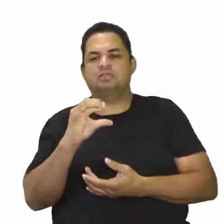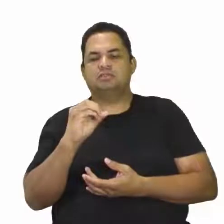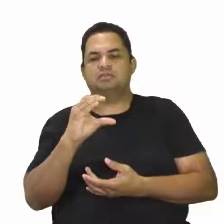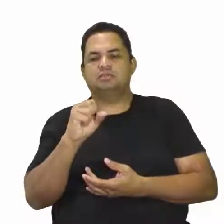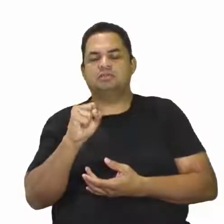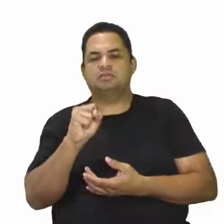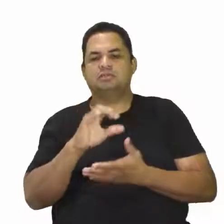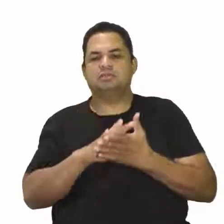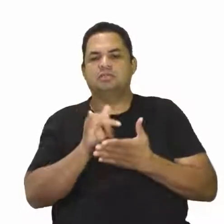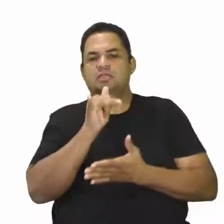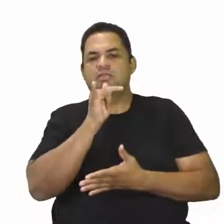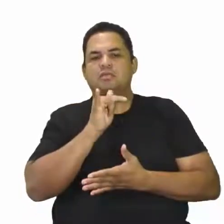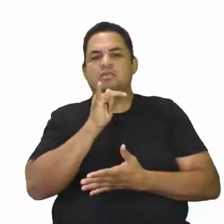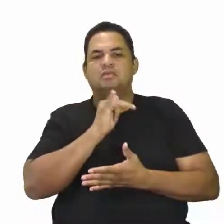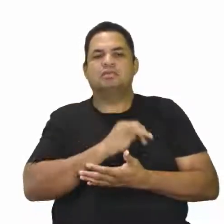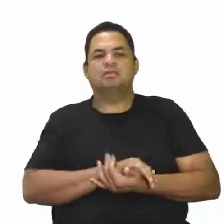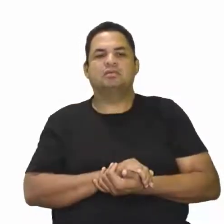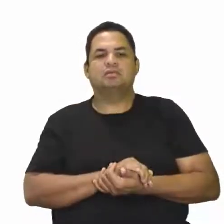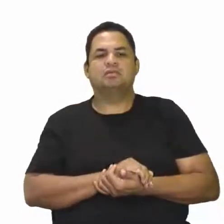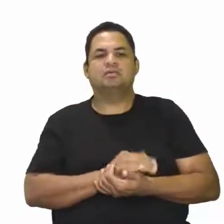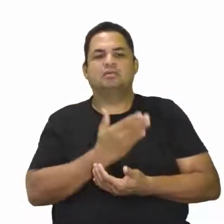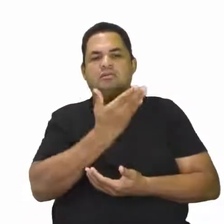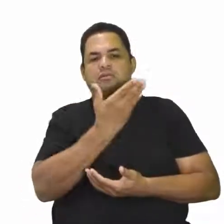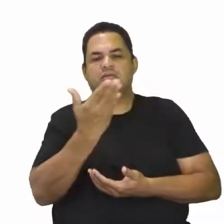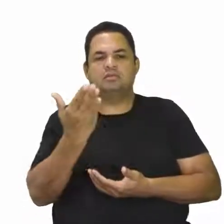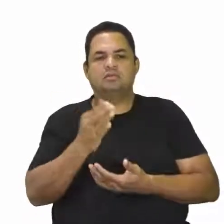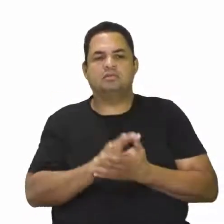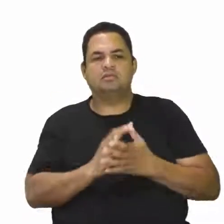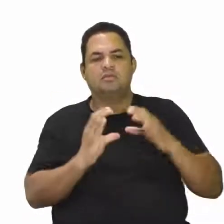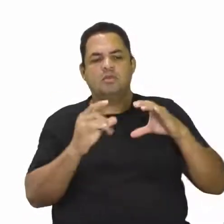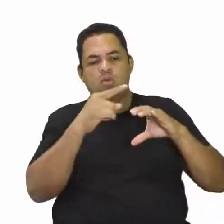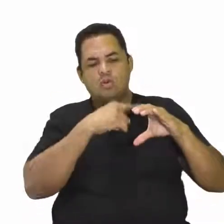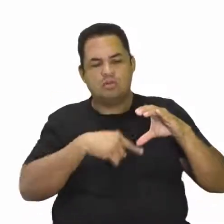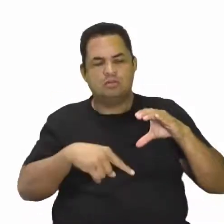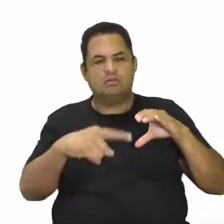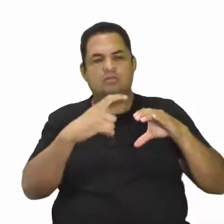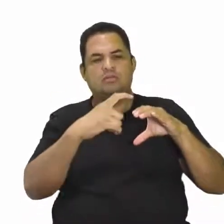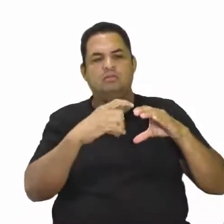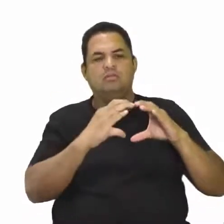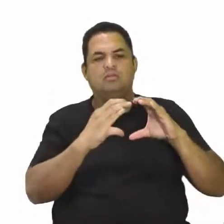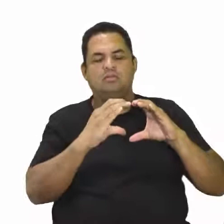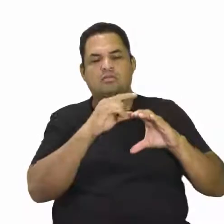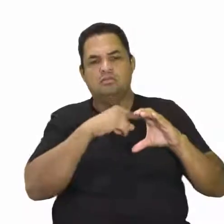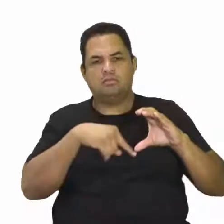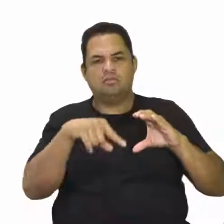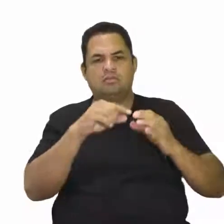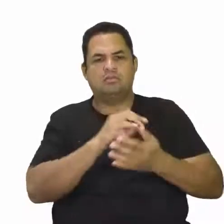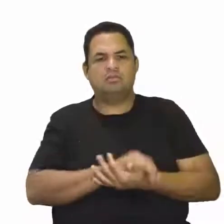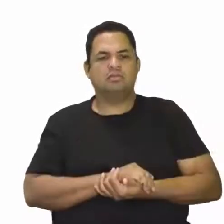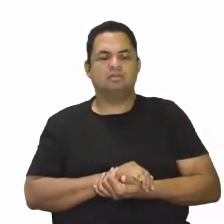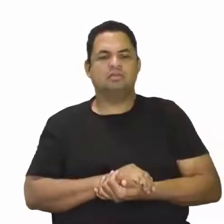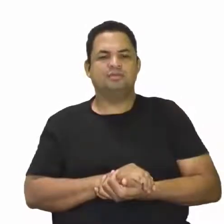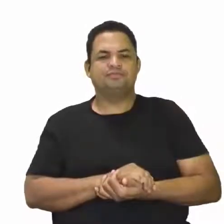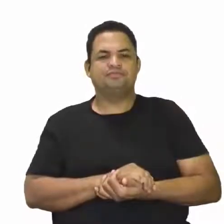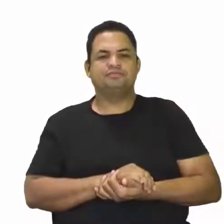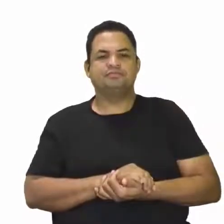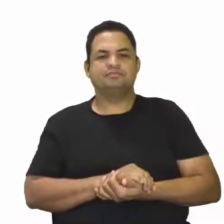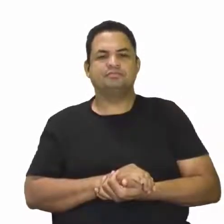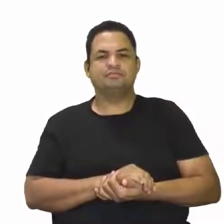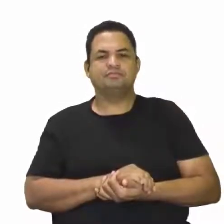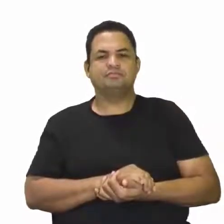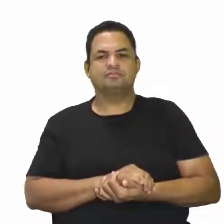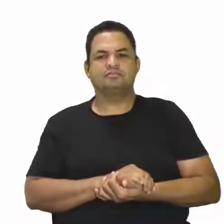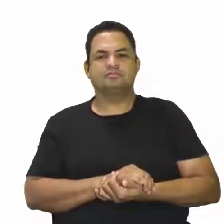ali também como exemplos o balão ou pelota, que é a bola, Isso. né? Que